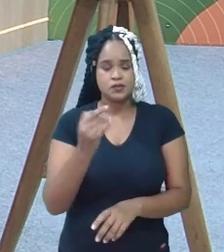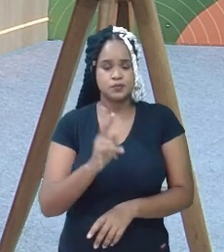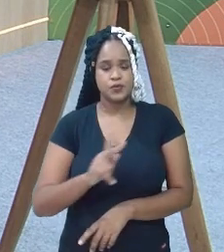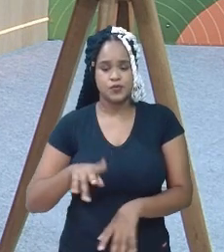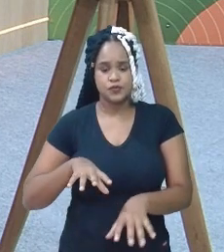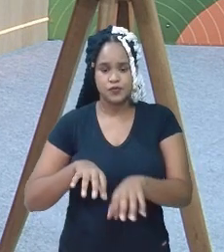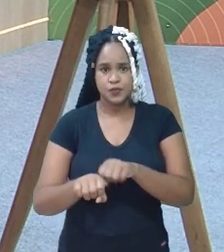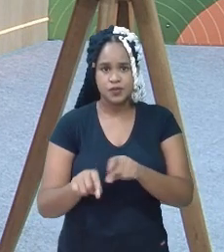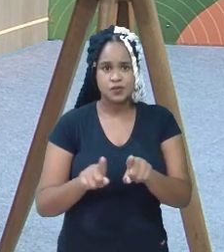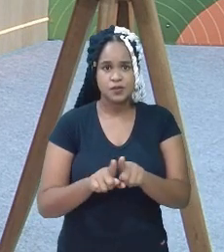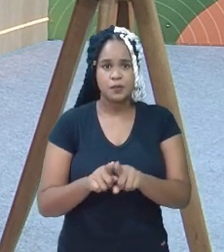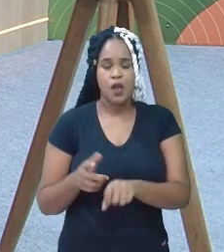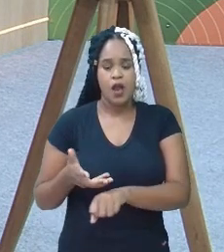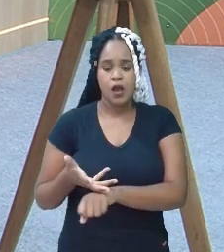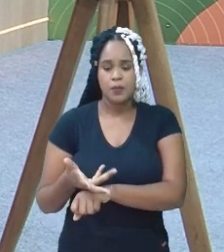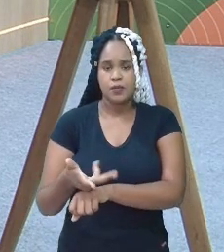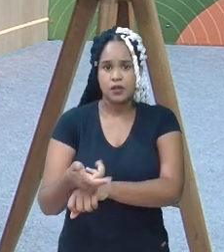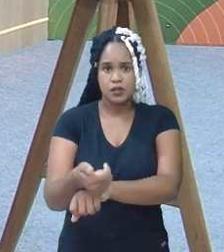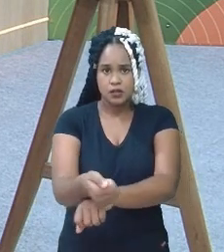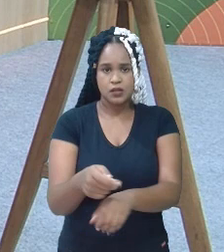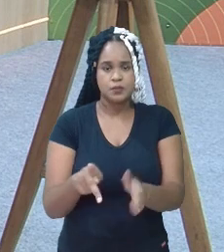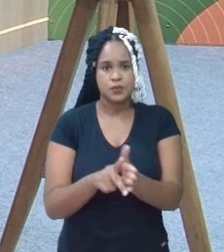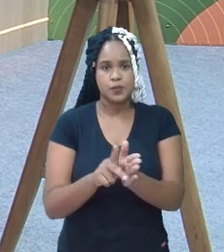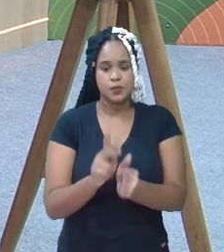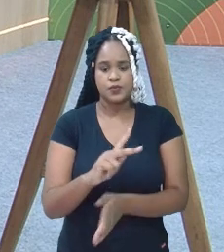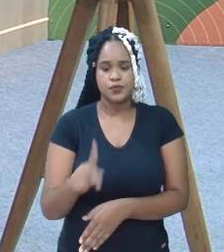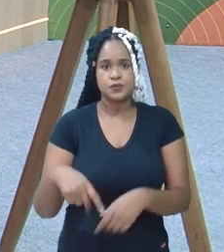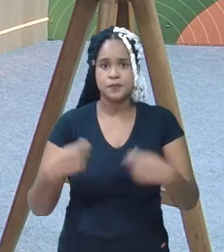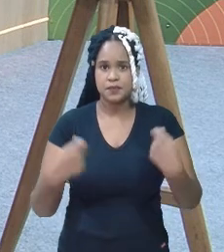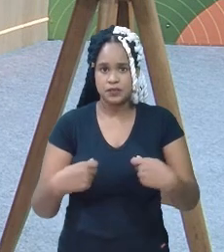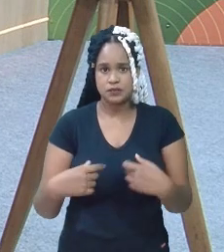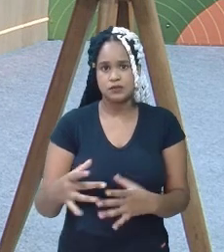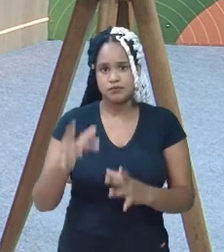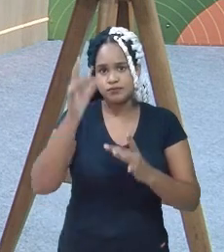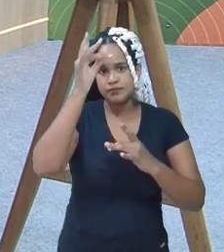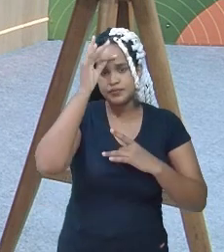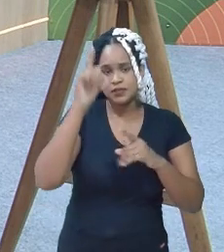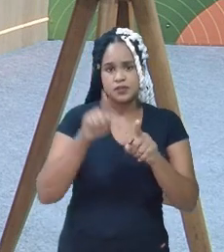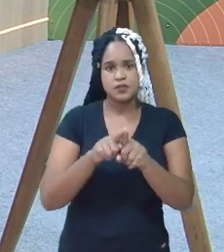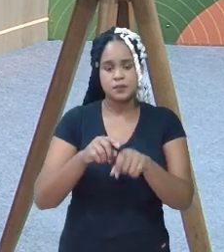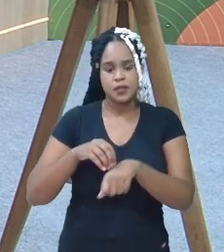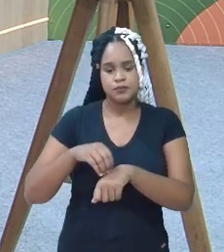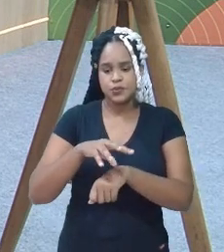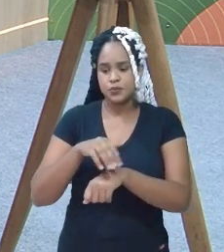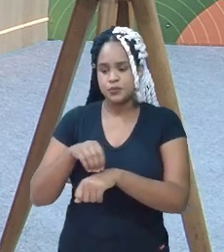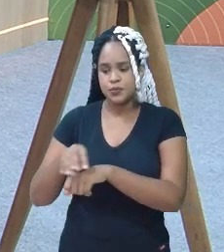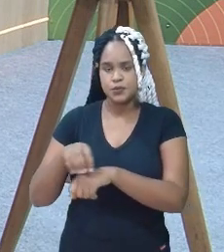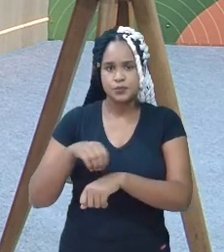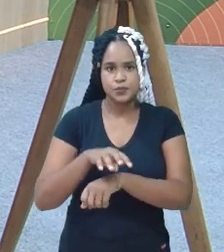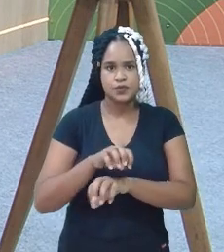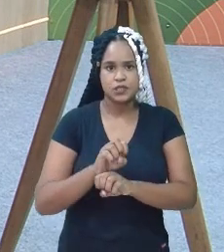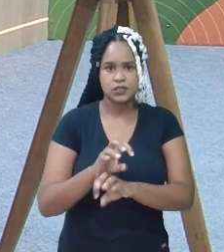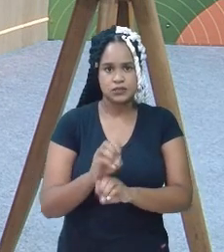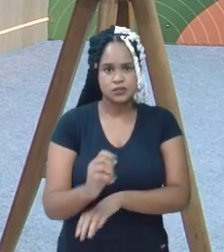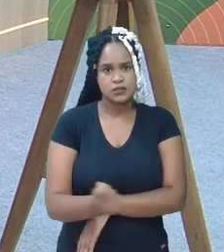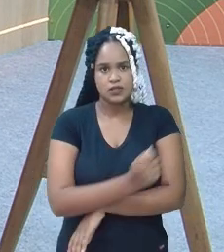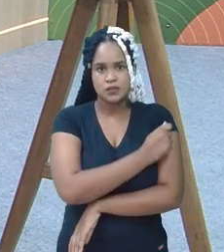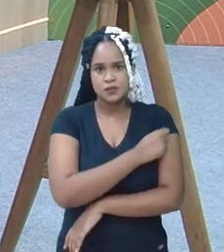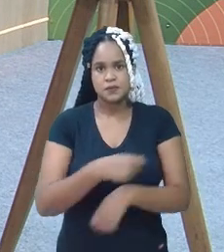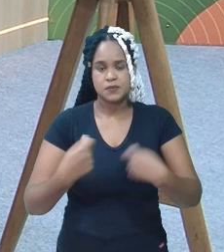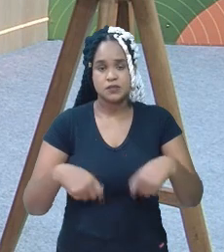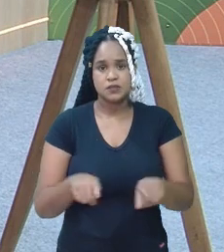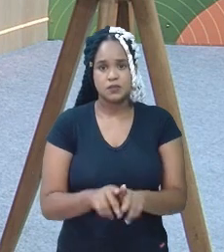letramento digital que o professor precisa se apropriar e que ele precisa repassar para os estudantes,